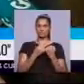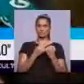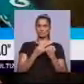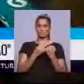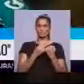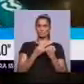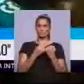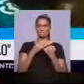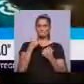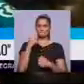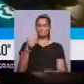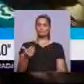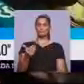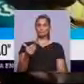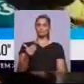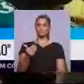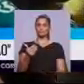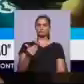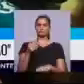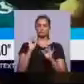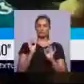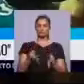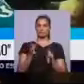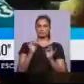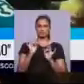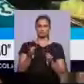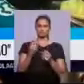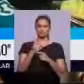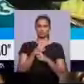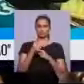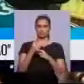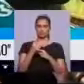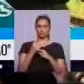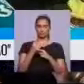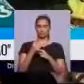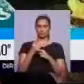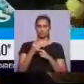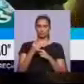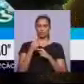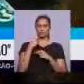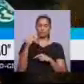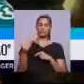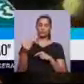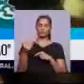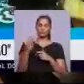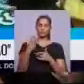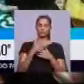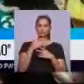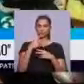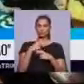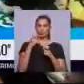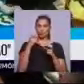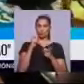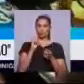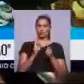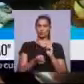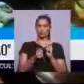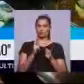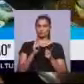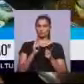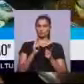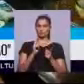e no Médio prazo não adianta muito porque o Médio prazo só se descobrirá